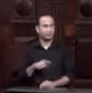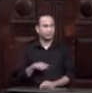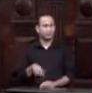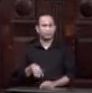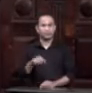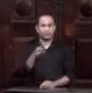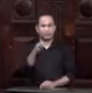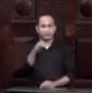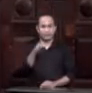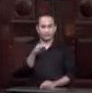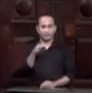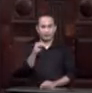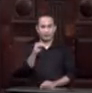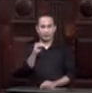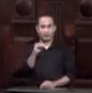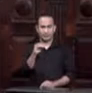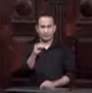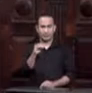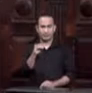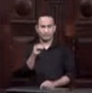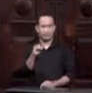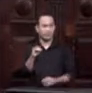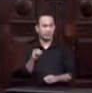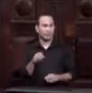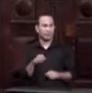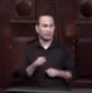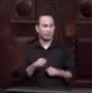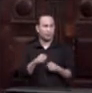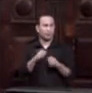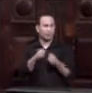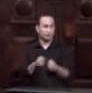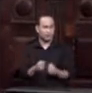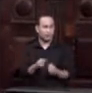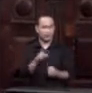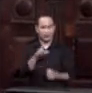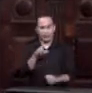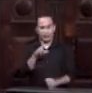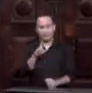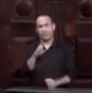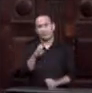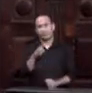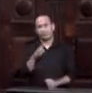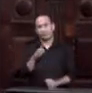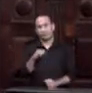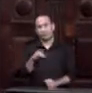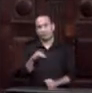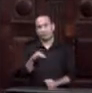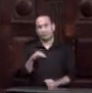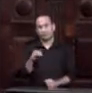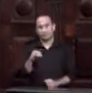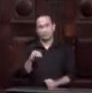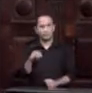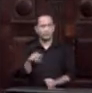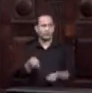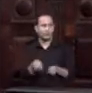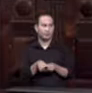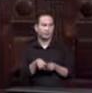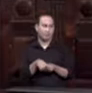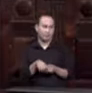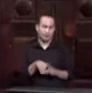teto entre o poder legislativo e o seu órgão